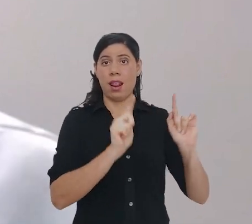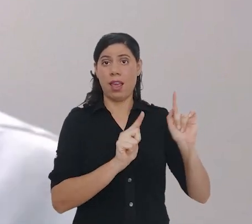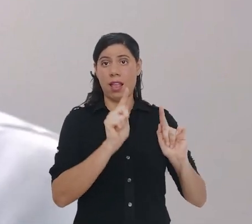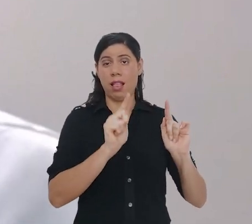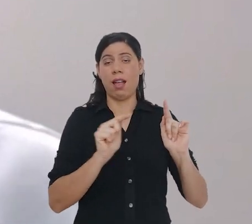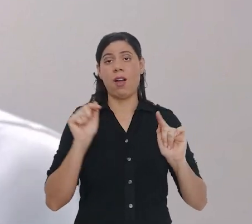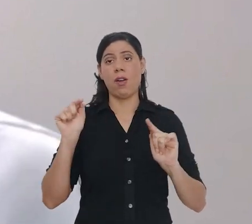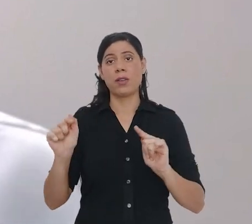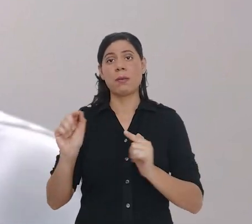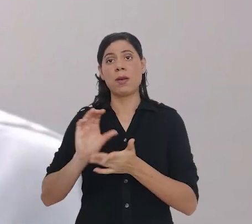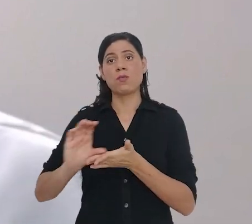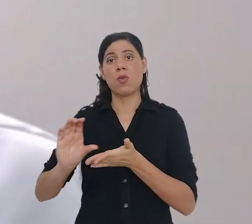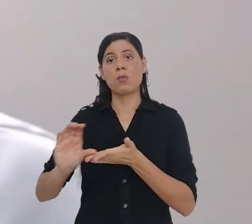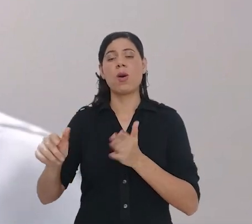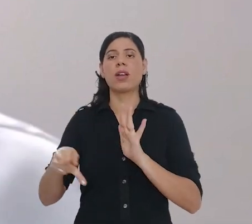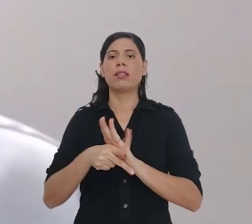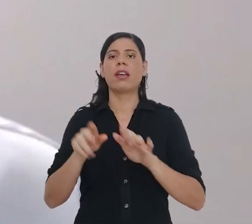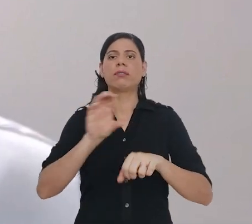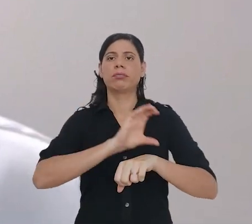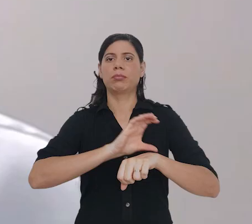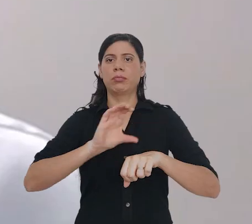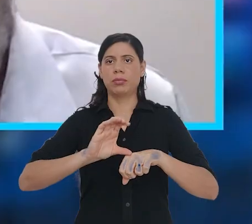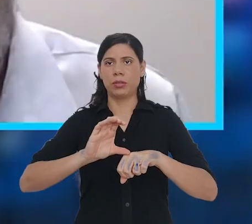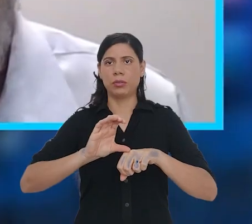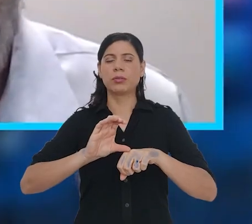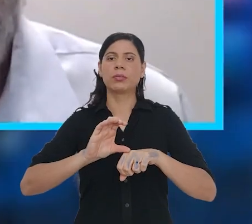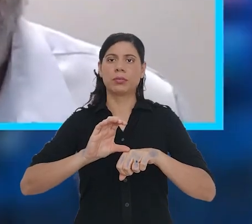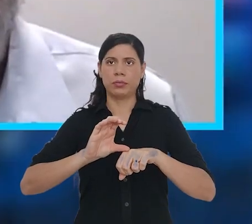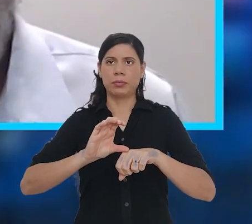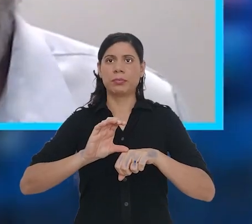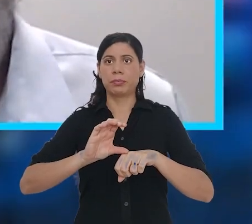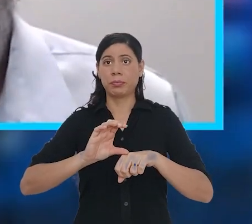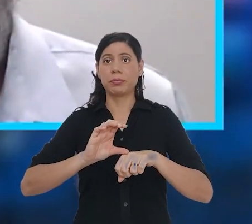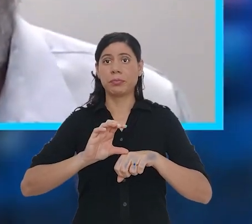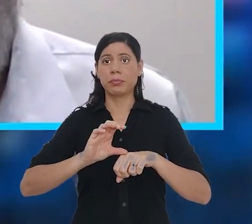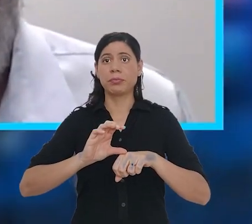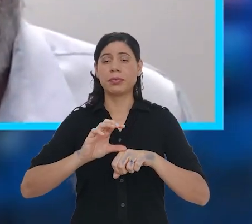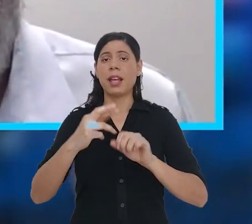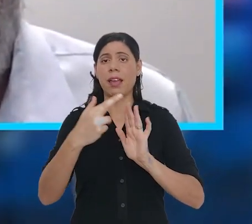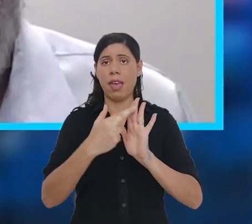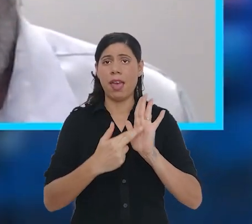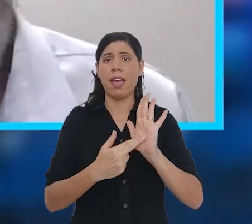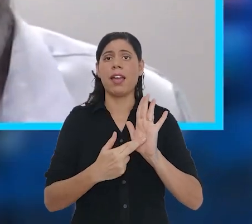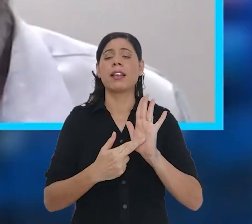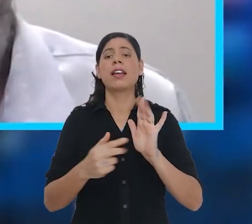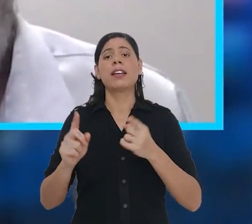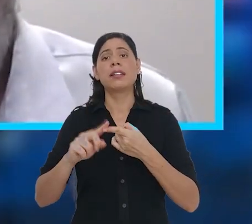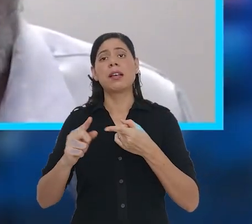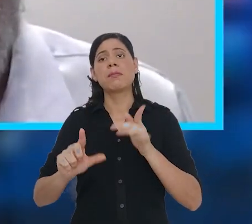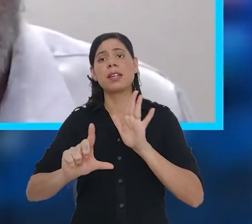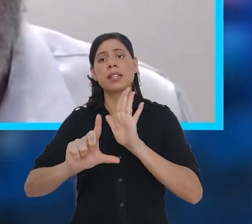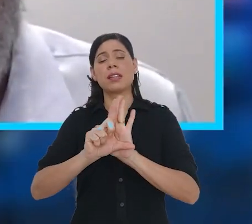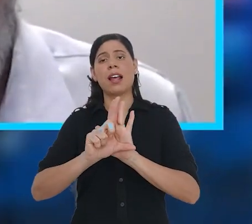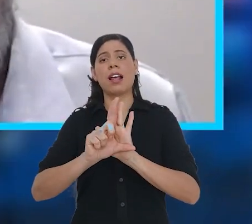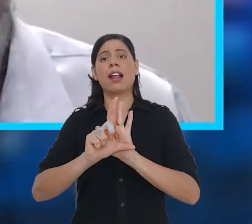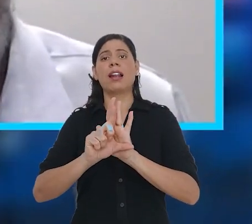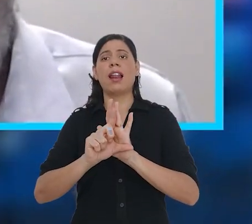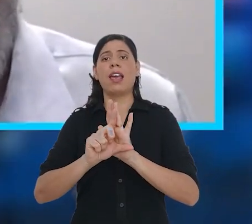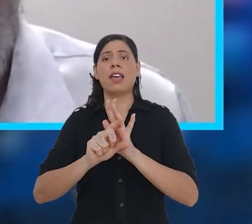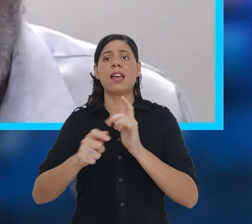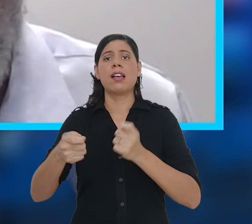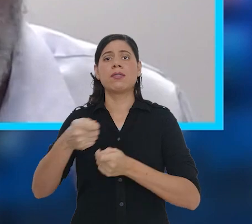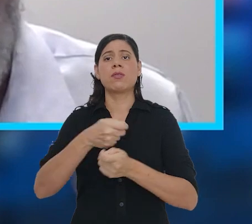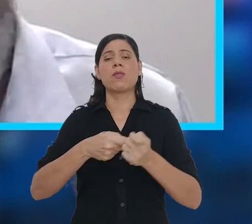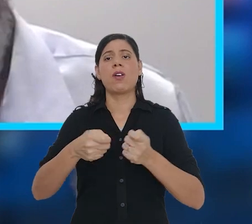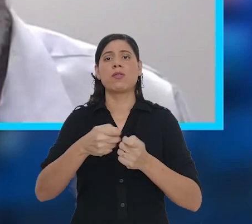para o financiamento, elas estão no Código de Processo Civil, e elas também estão na Lei de Execuções Fiscais para